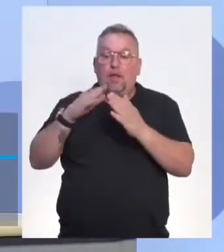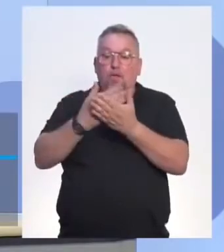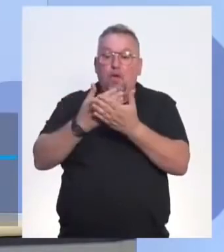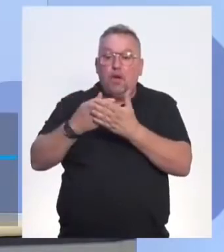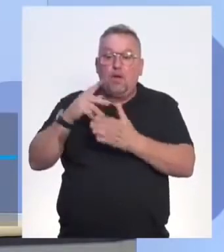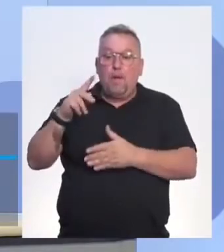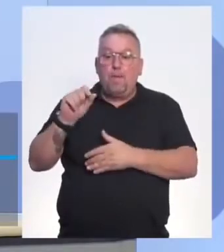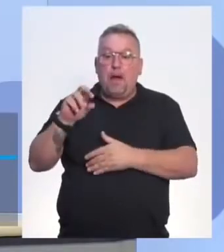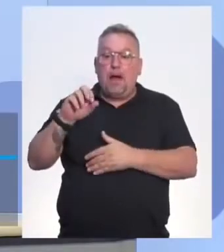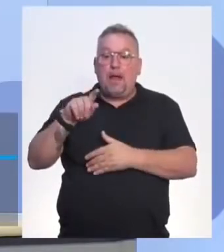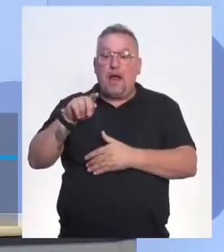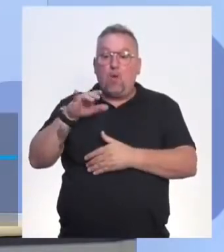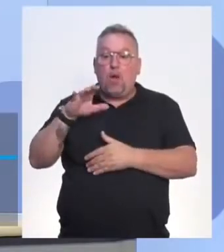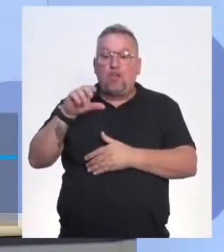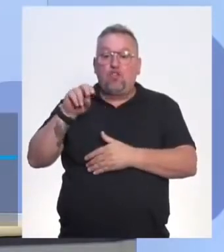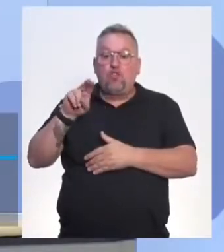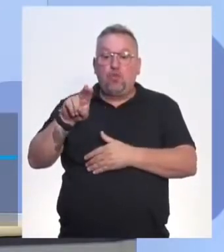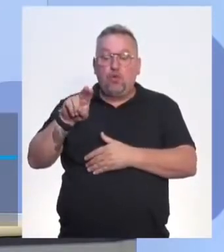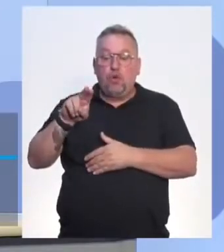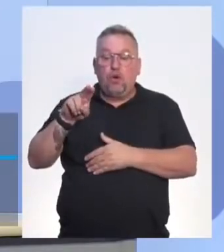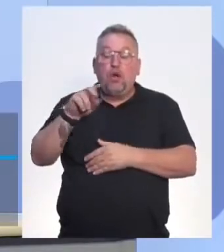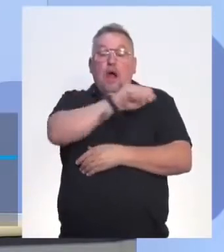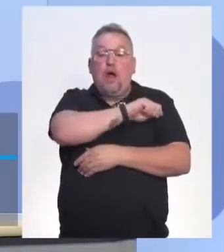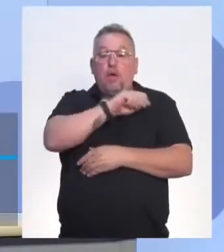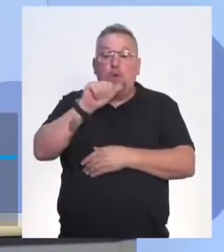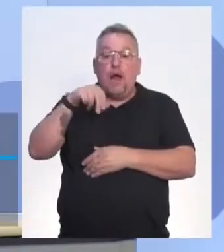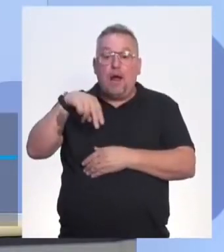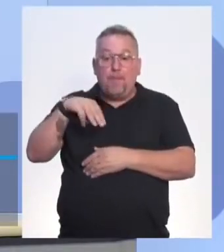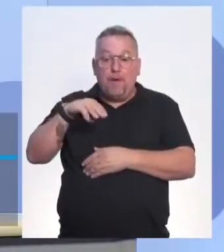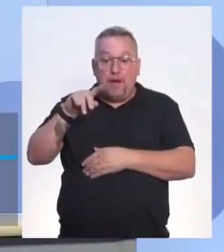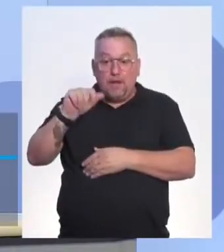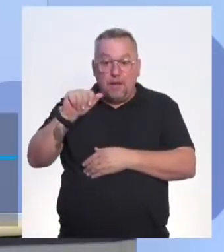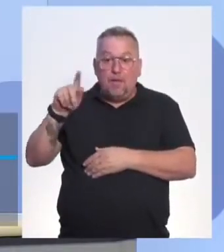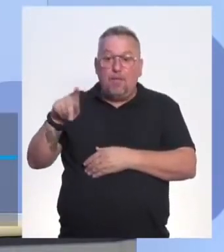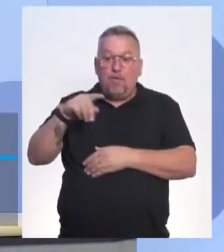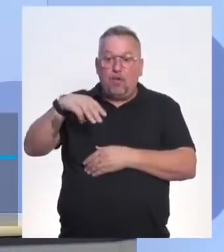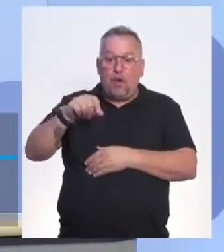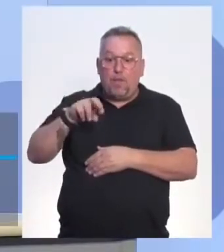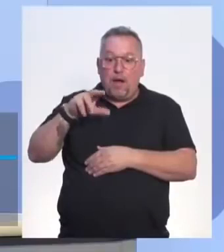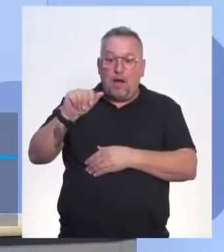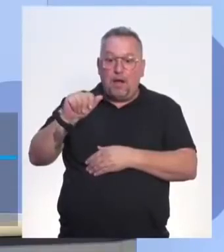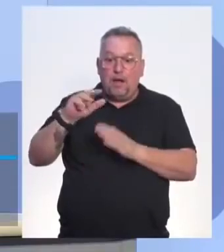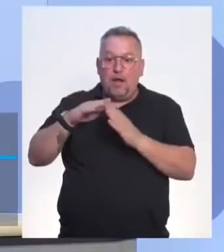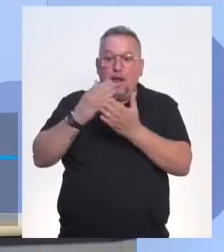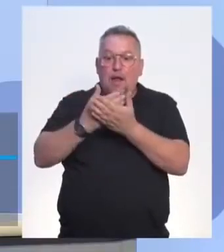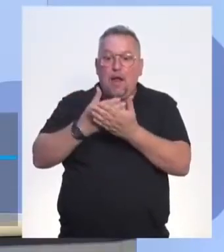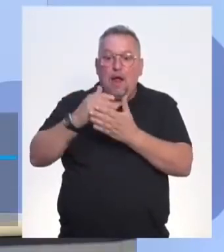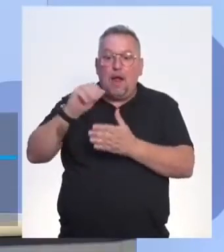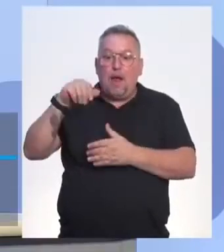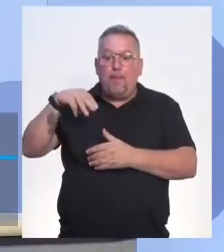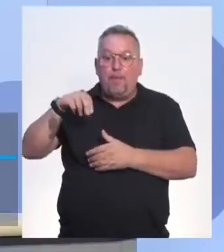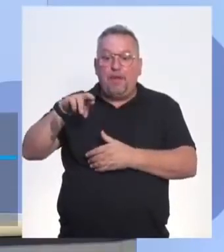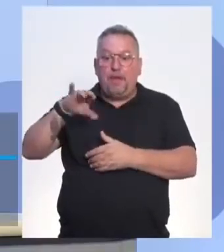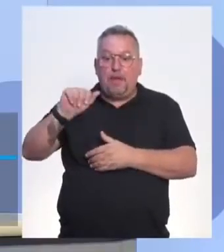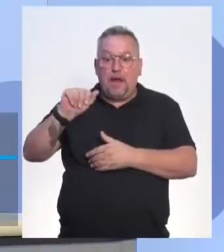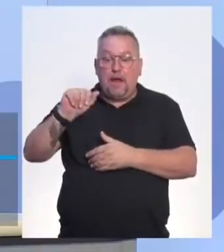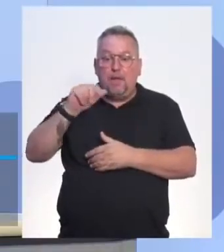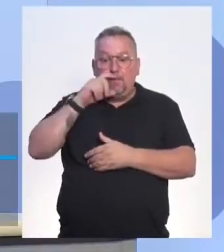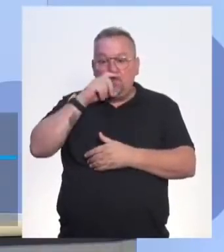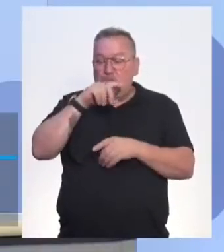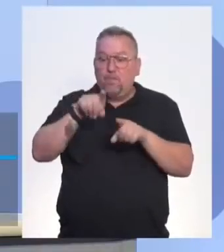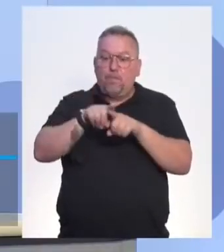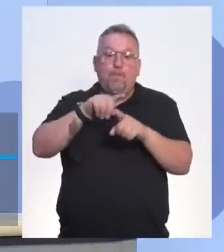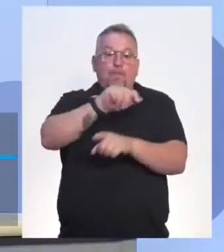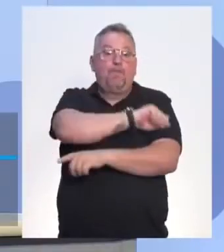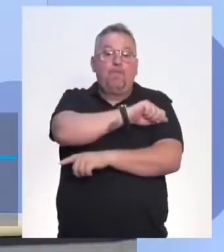Paraguaçu. Tem também a aluna Amanda, da professora Mara, da escola Amira. Tem as